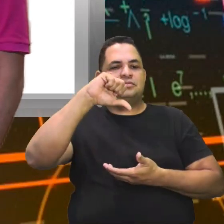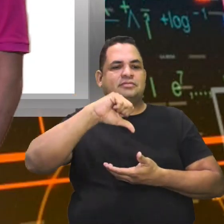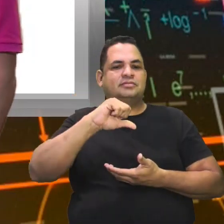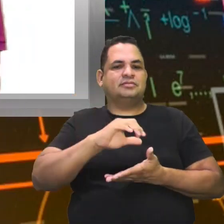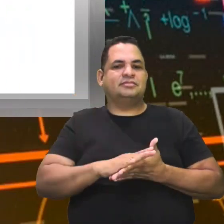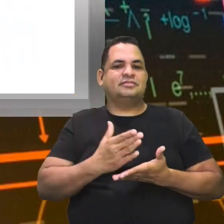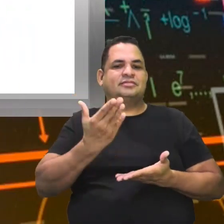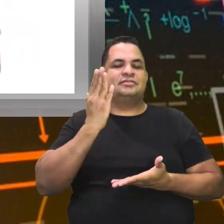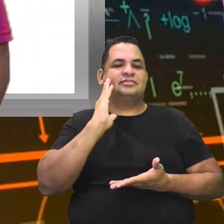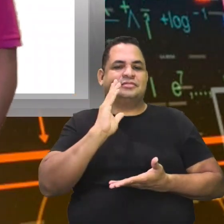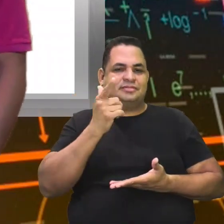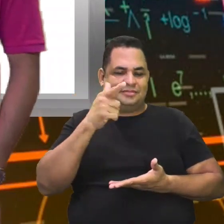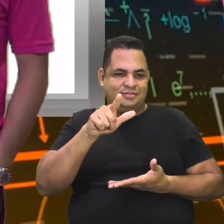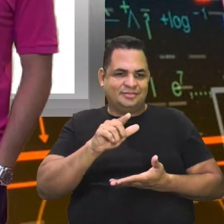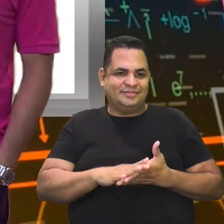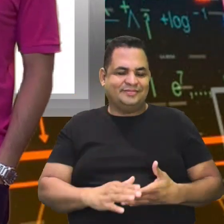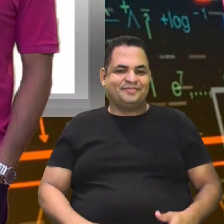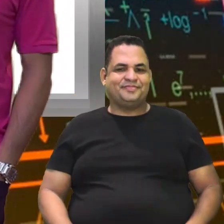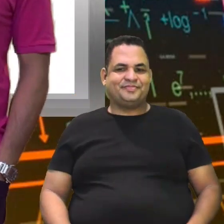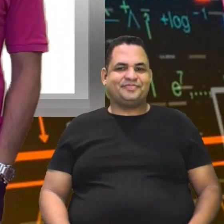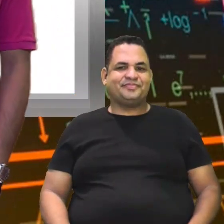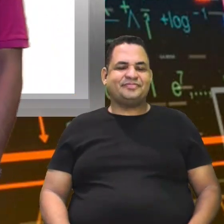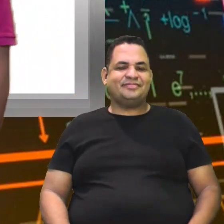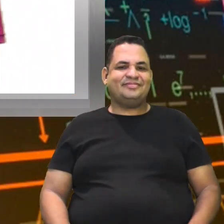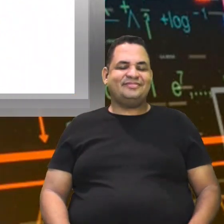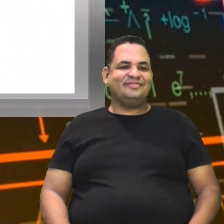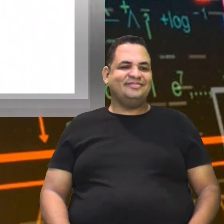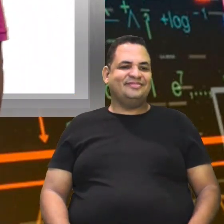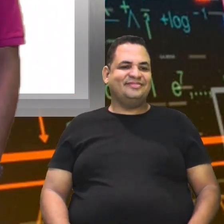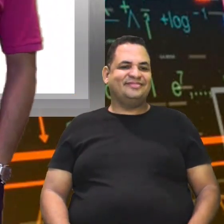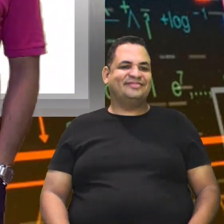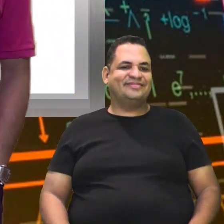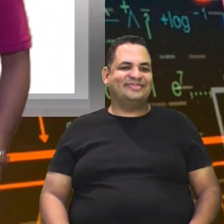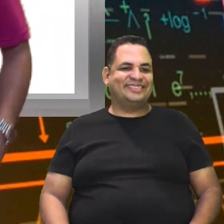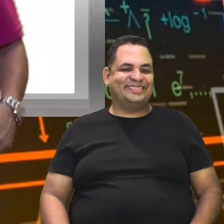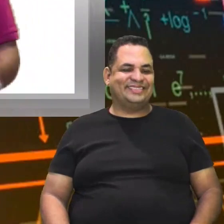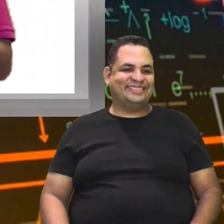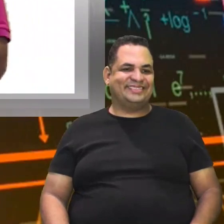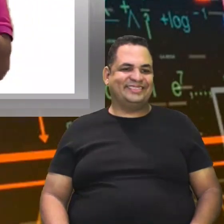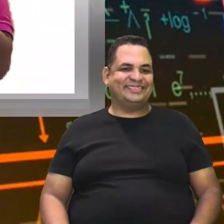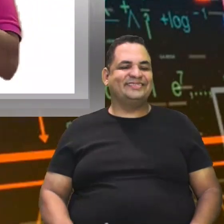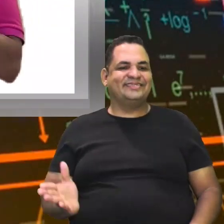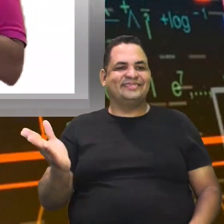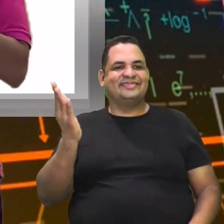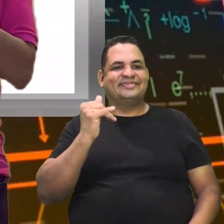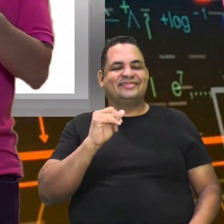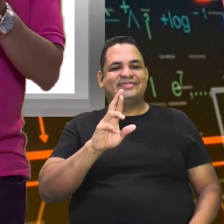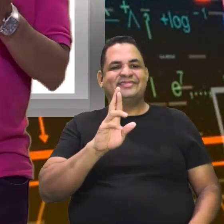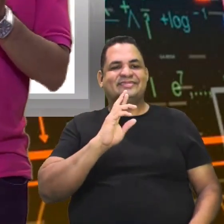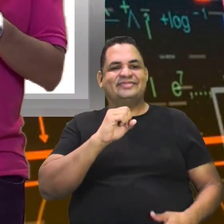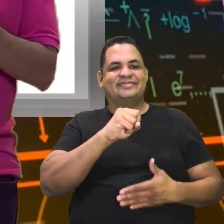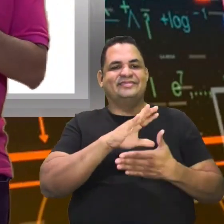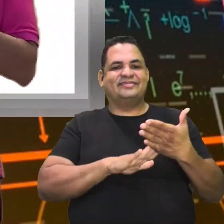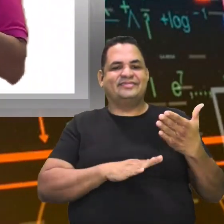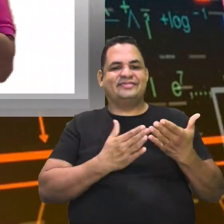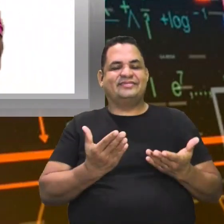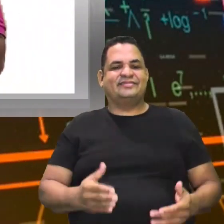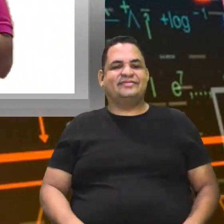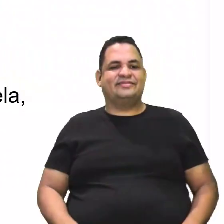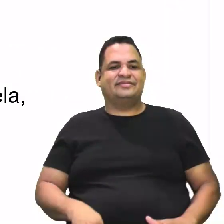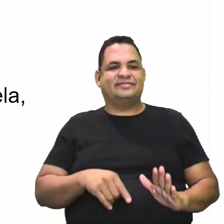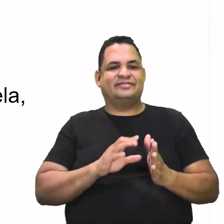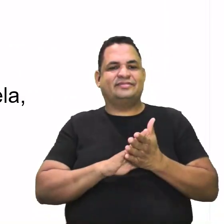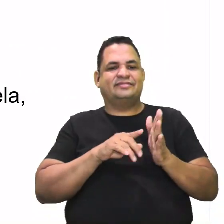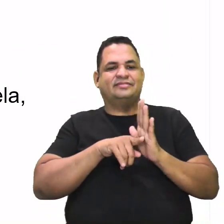litros? Nossa, preciso melhorar muito, hein? Mas tá bom assim? Eu chego, quem sabe eu chego lá. Vamos lá, então, resolver essa questão? Olha lá